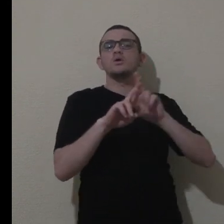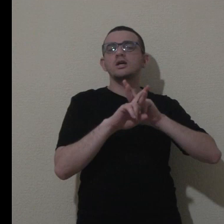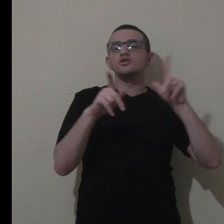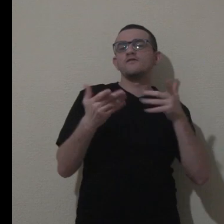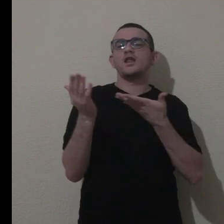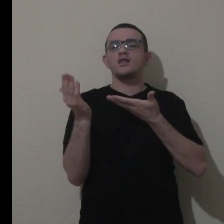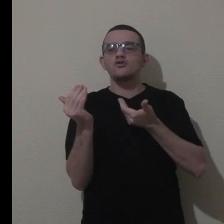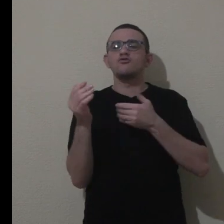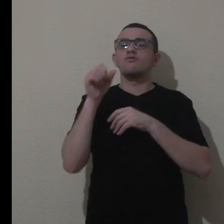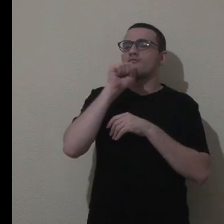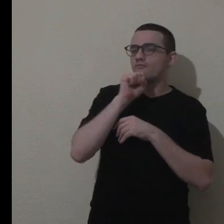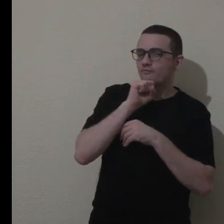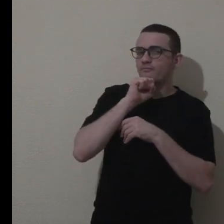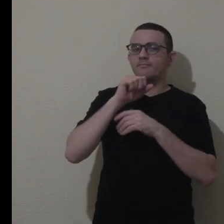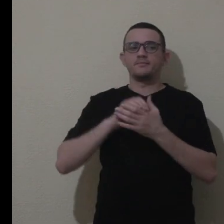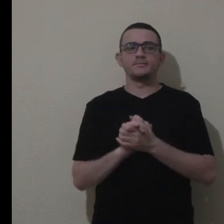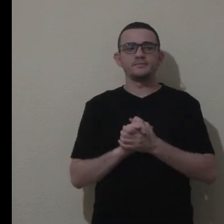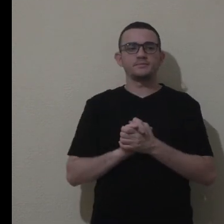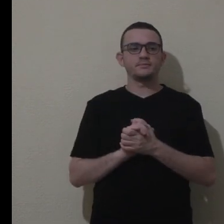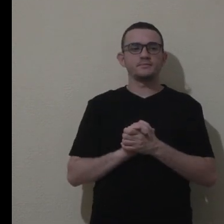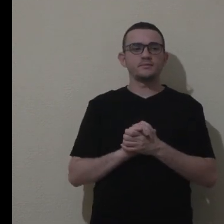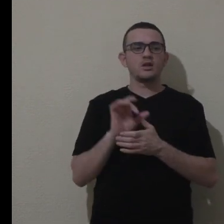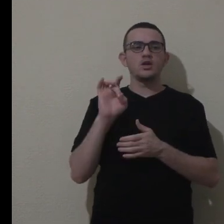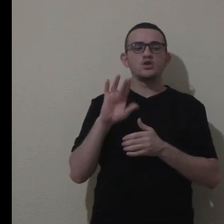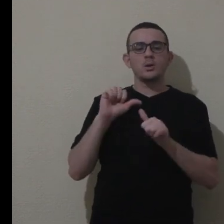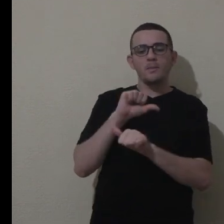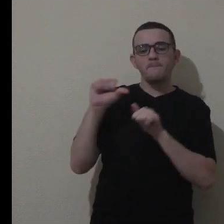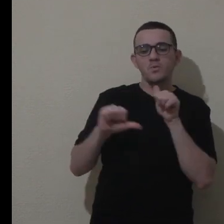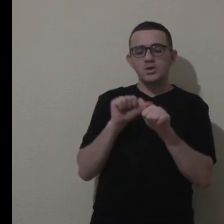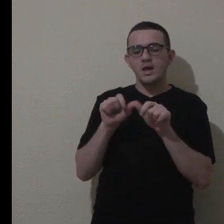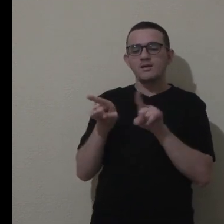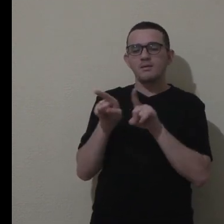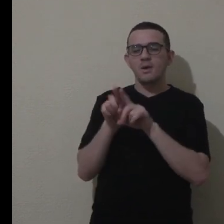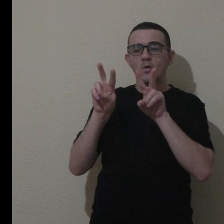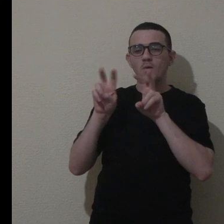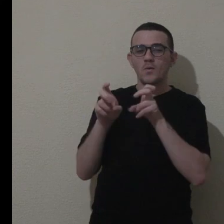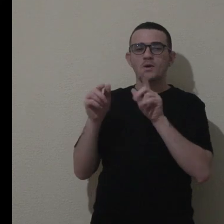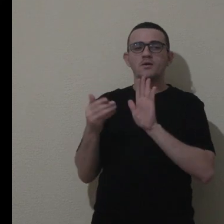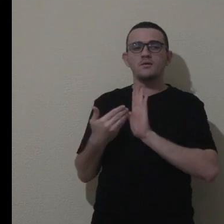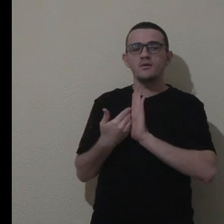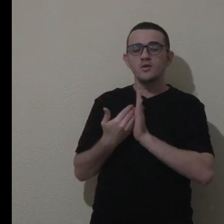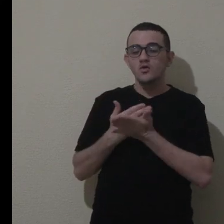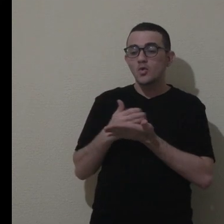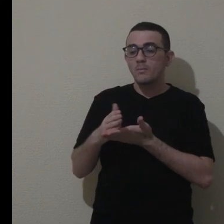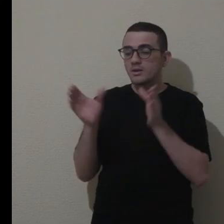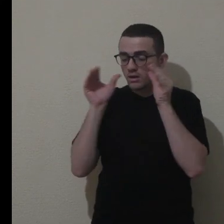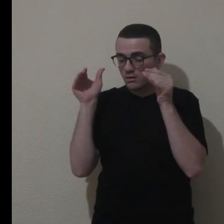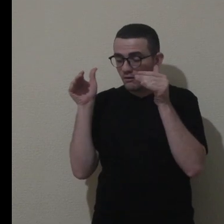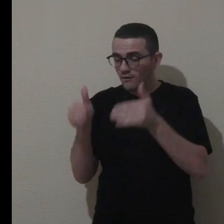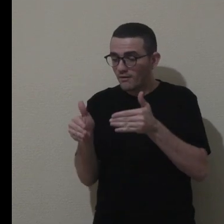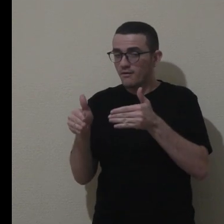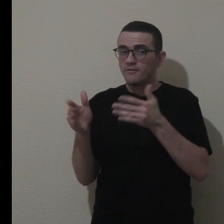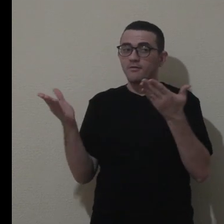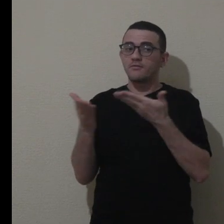entre jovens e idosos. Né? Só para mudar um pouquinho o escopo, então entrando para a